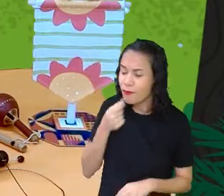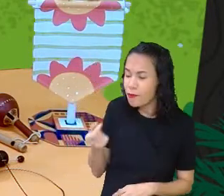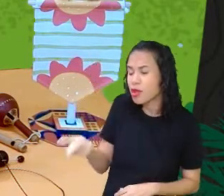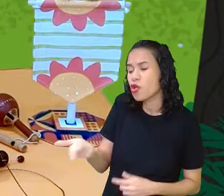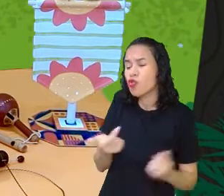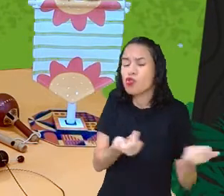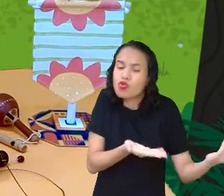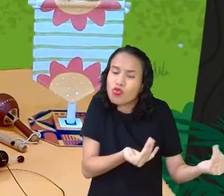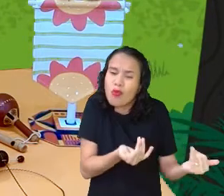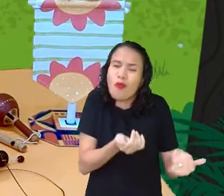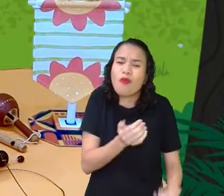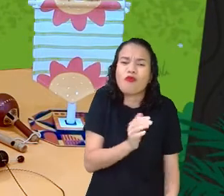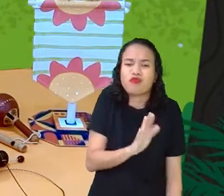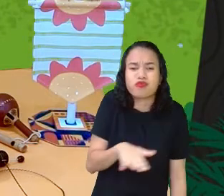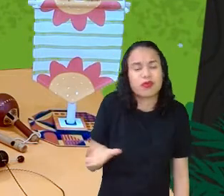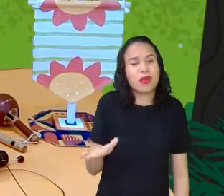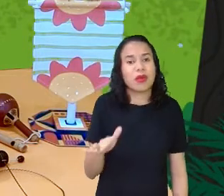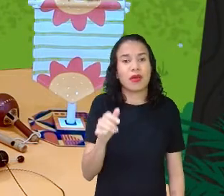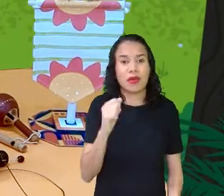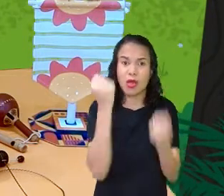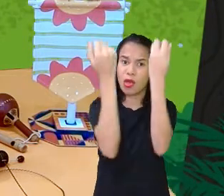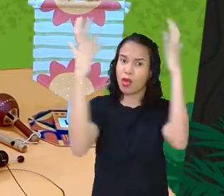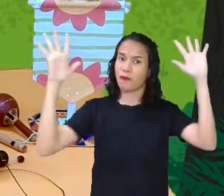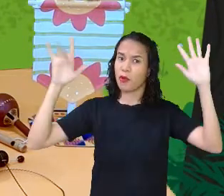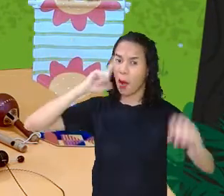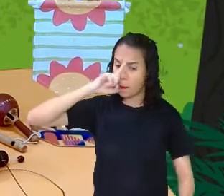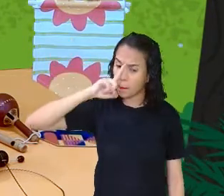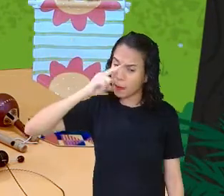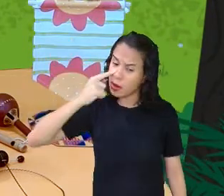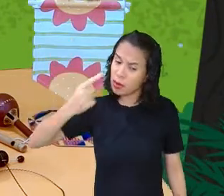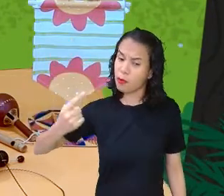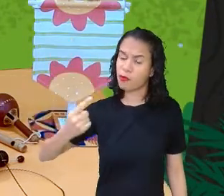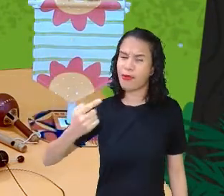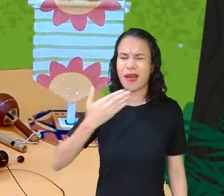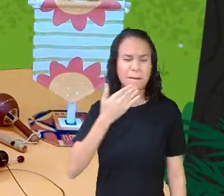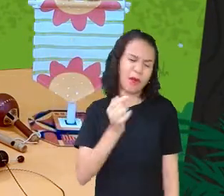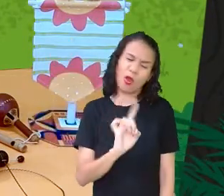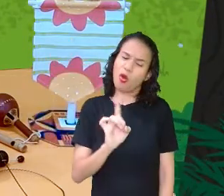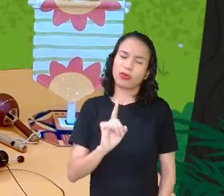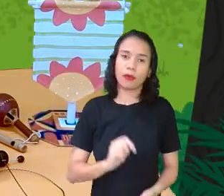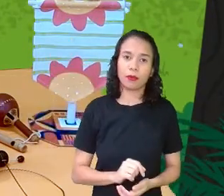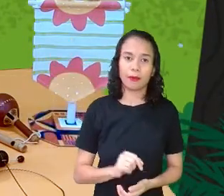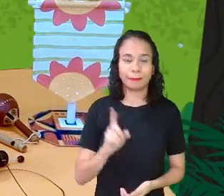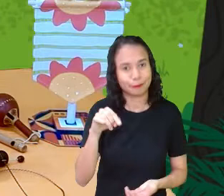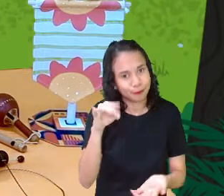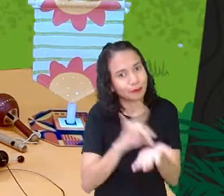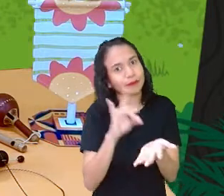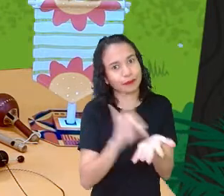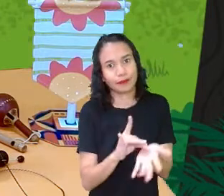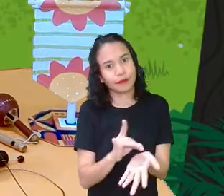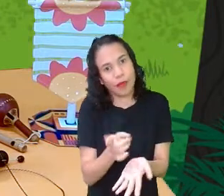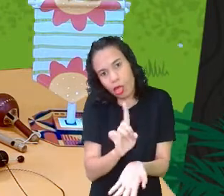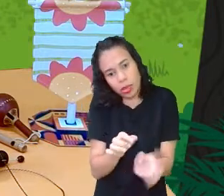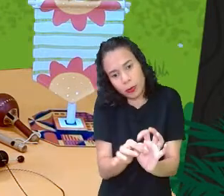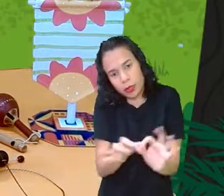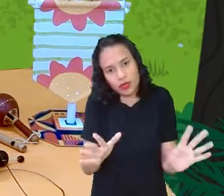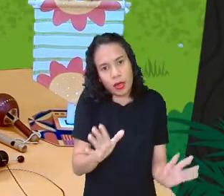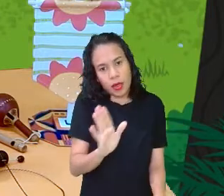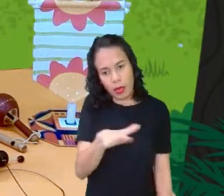jovem, muito novo. A floresta cheia de perigos. Ninguém ia deixar. E realmente, ninguém estava deixando